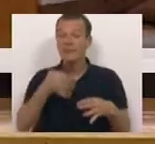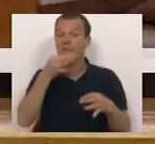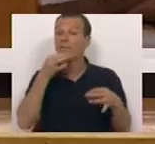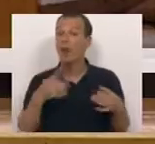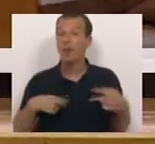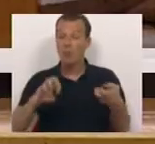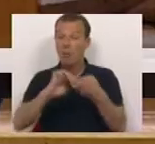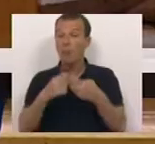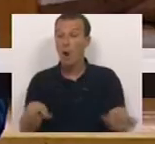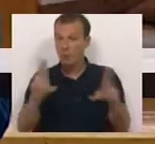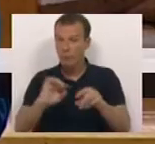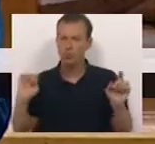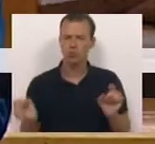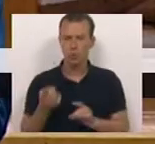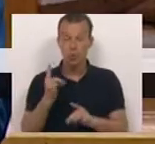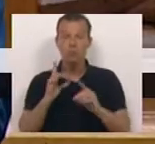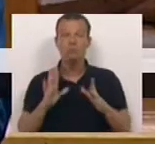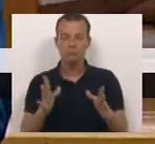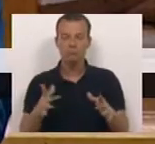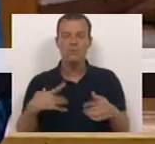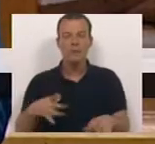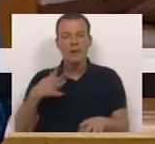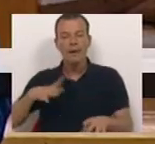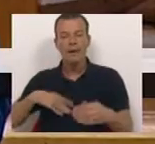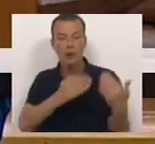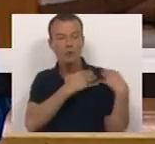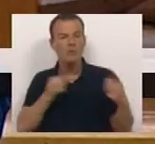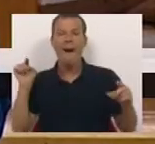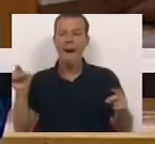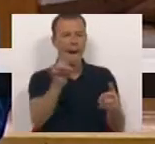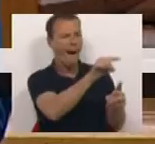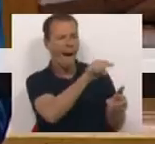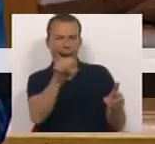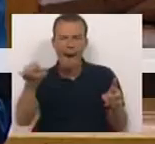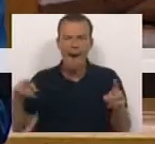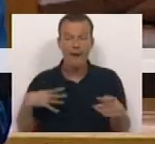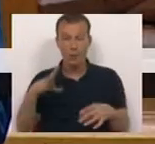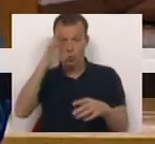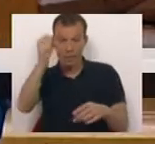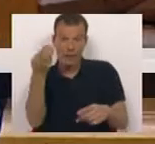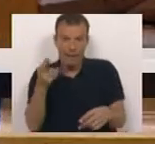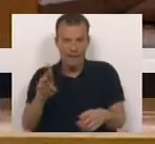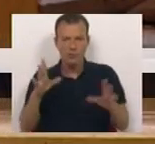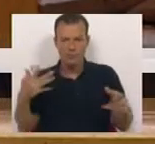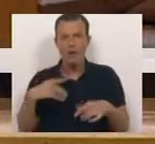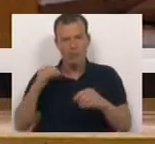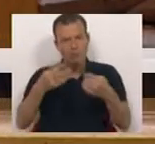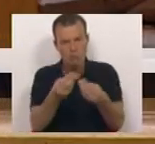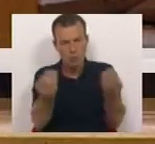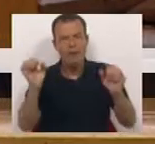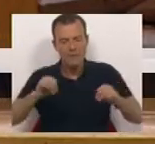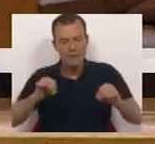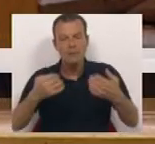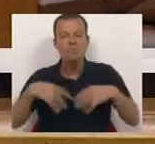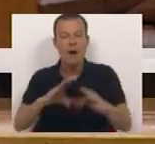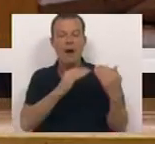de um problema que não é novo. E sem querer apontar as responsabilidades do Governo anterior, que aliás são muitas neste processo, recordo